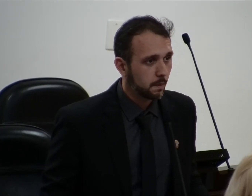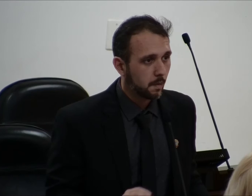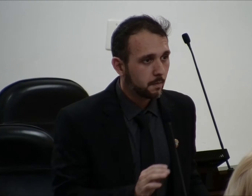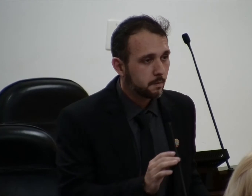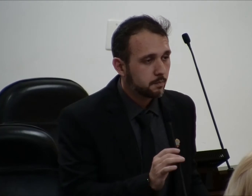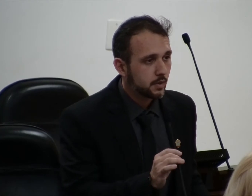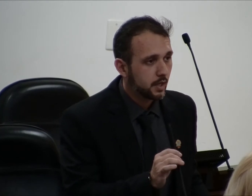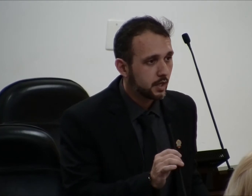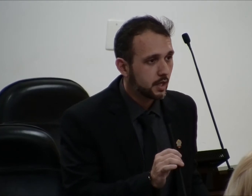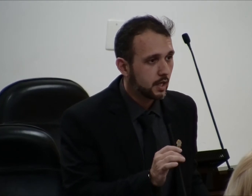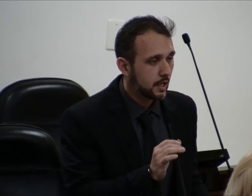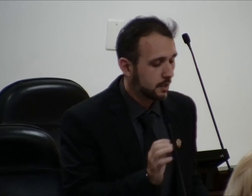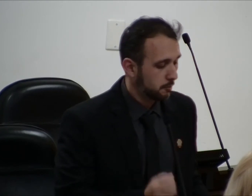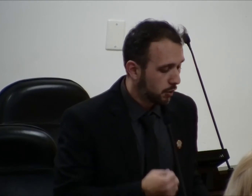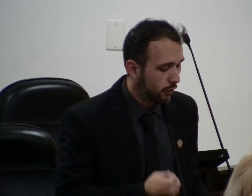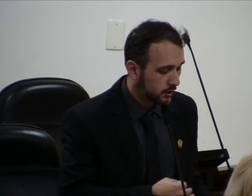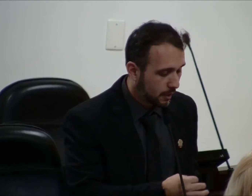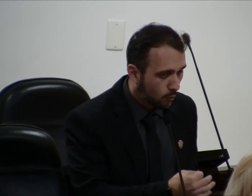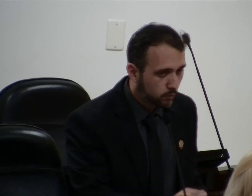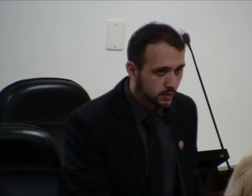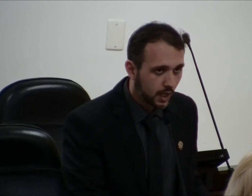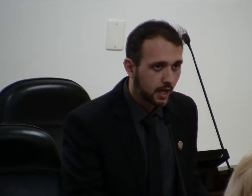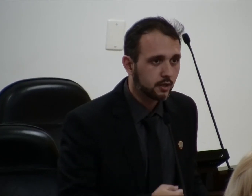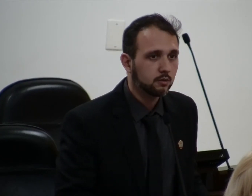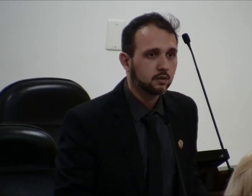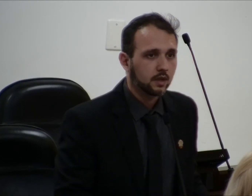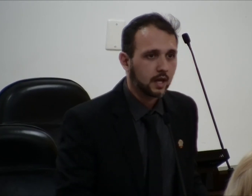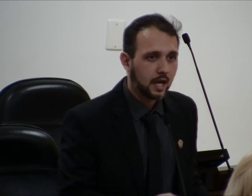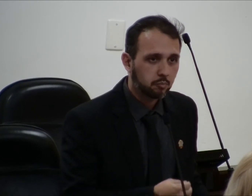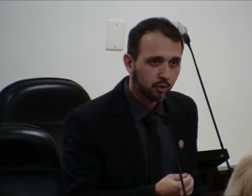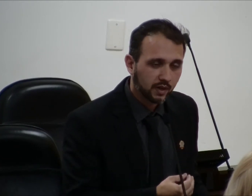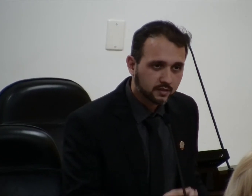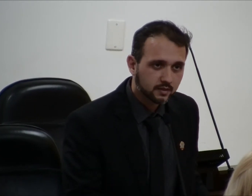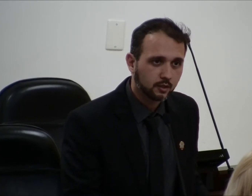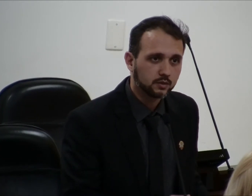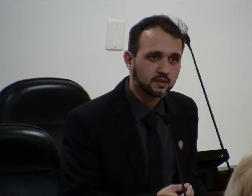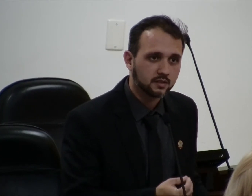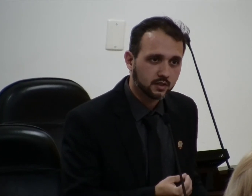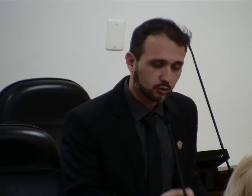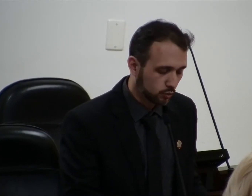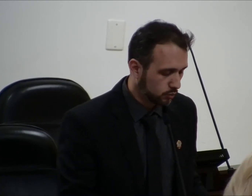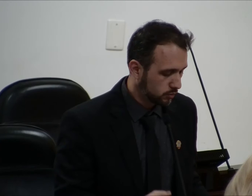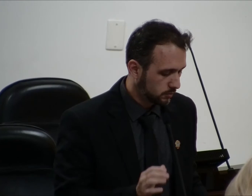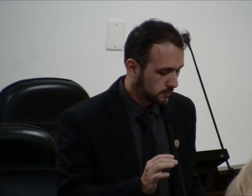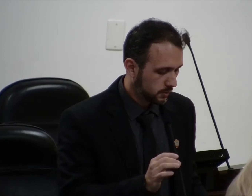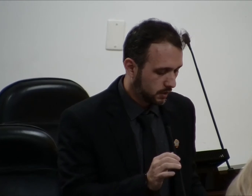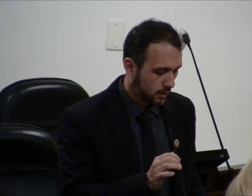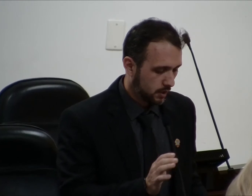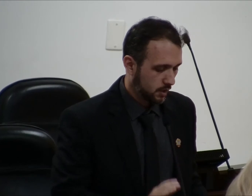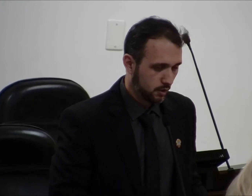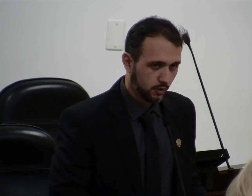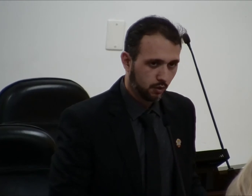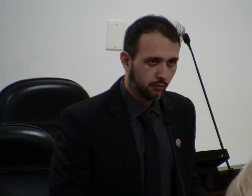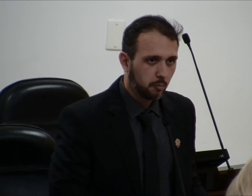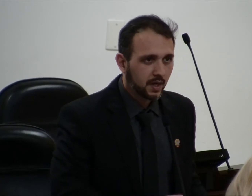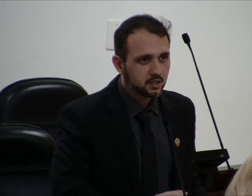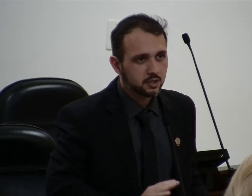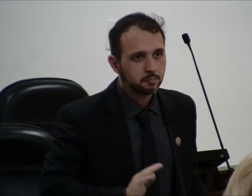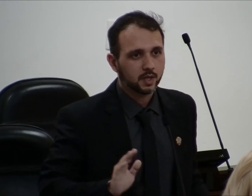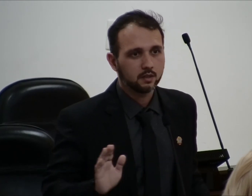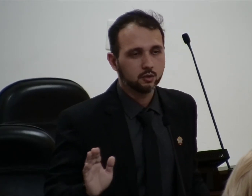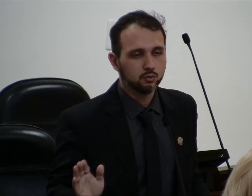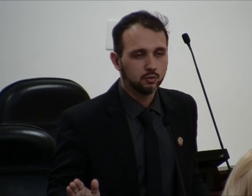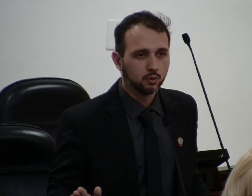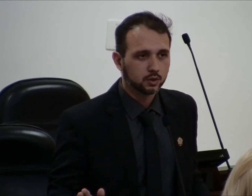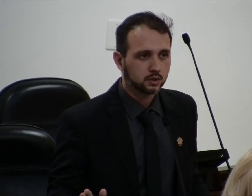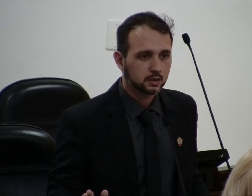contrário, meu voto é contrário à aprovação desse estatuto. Eu não vou partir